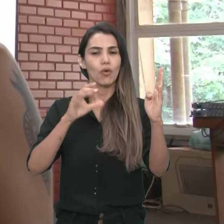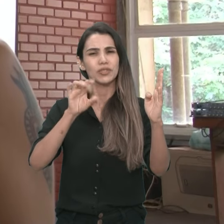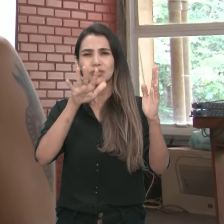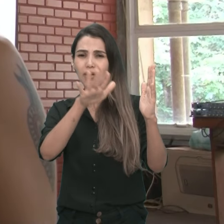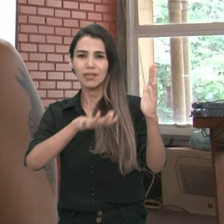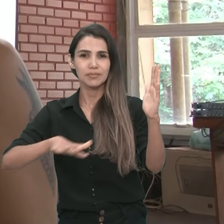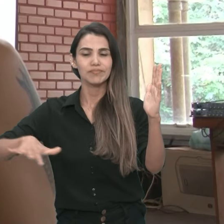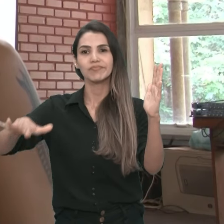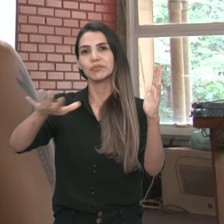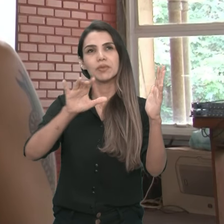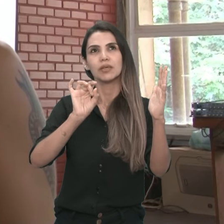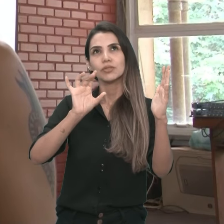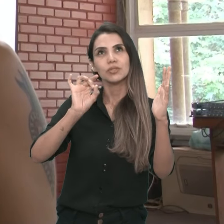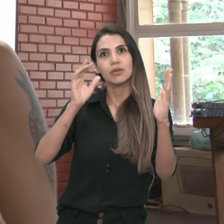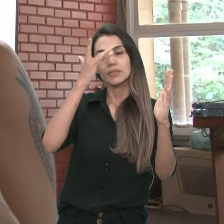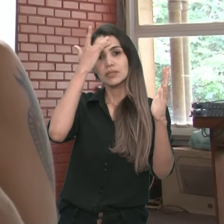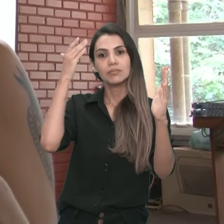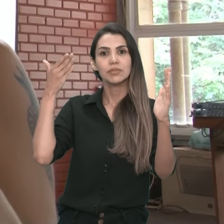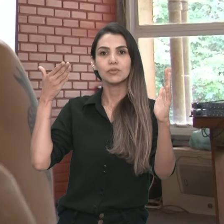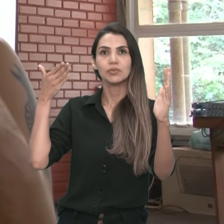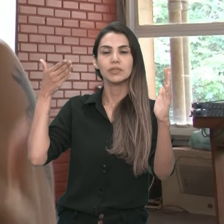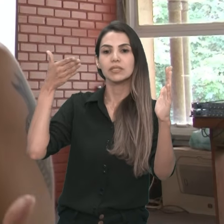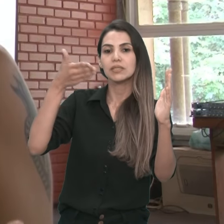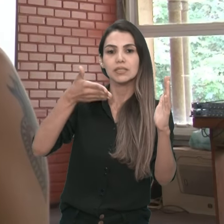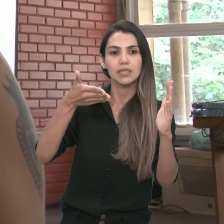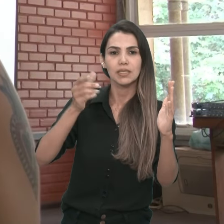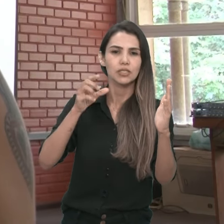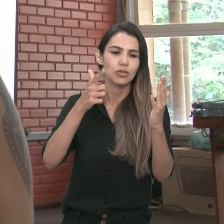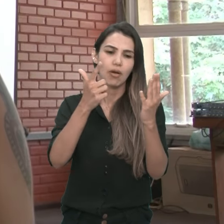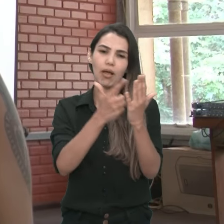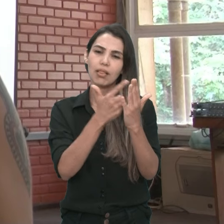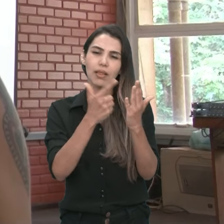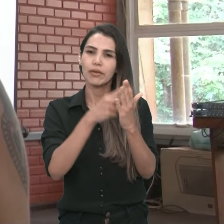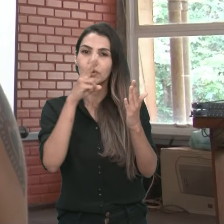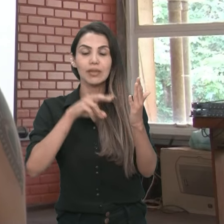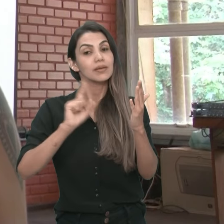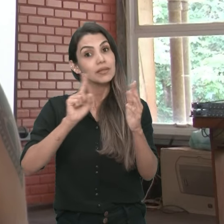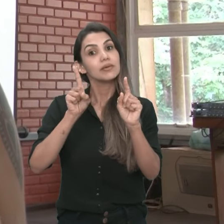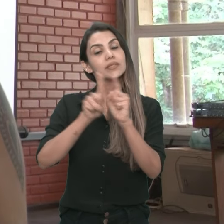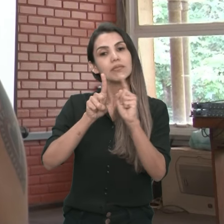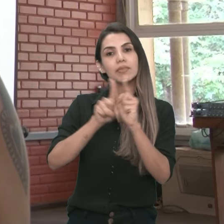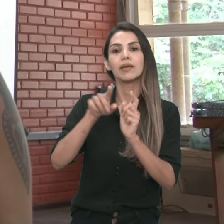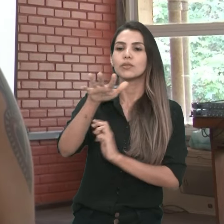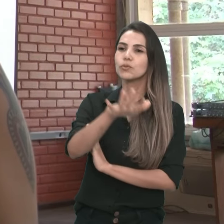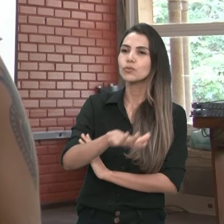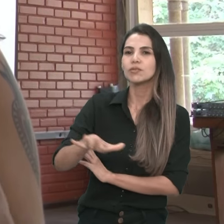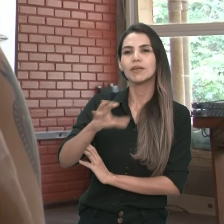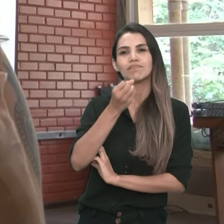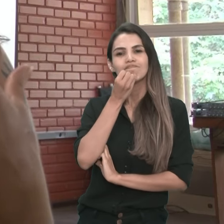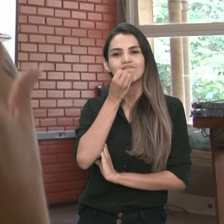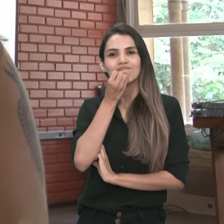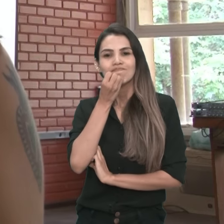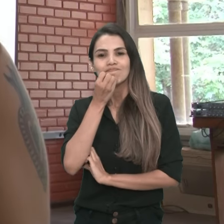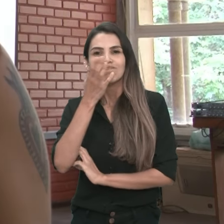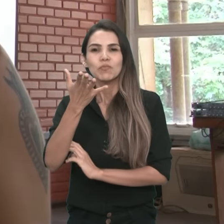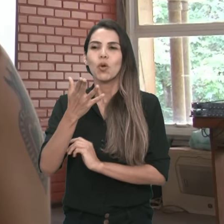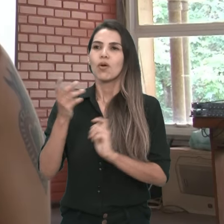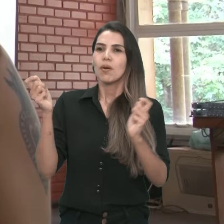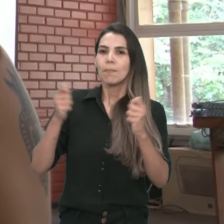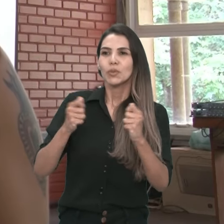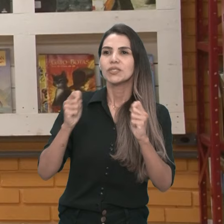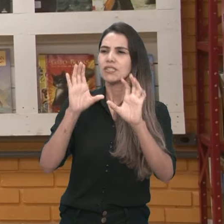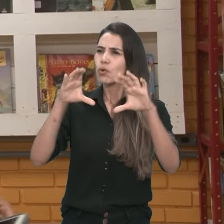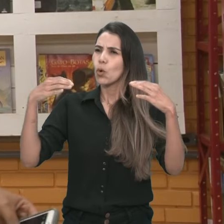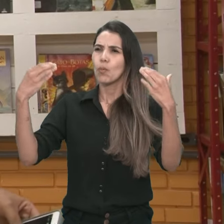espaço de de né umero de livros mas é uma biblioteca que funciona eh dialogando com a sua